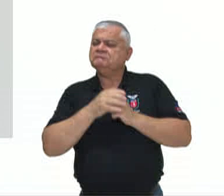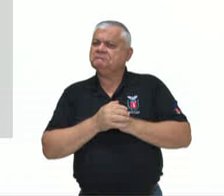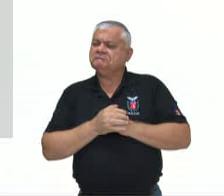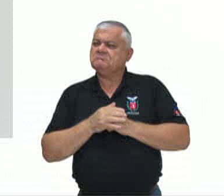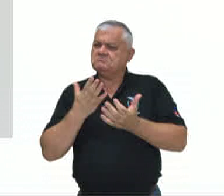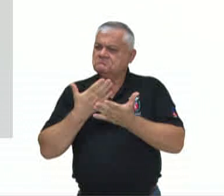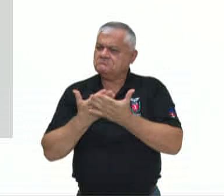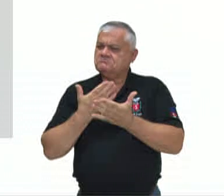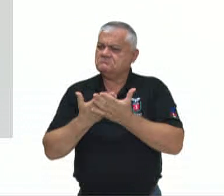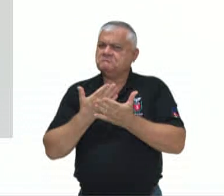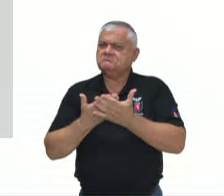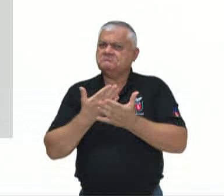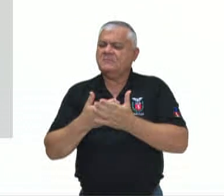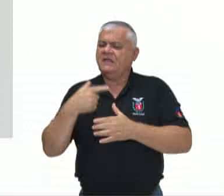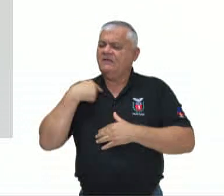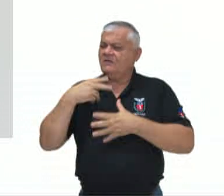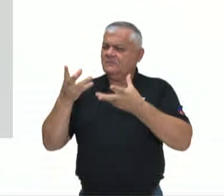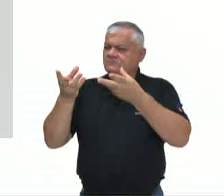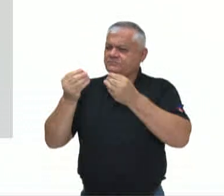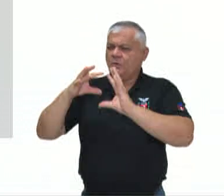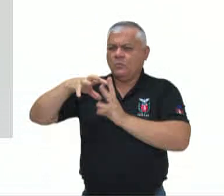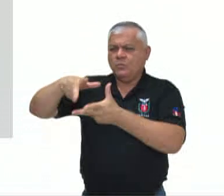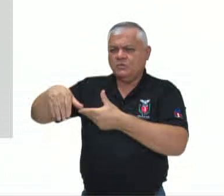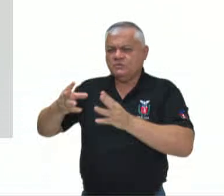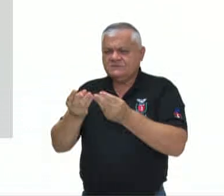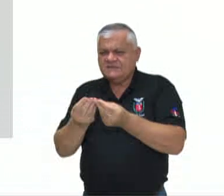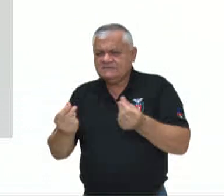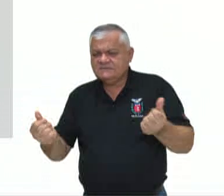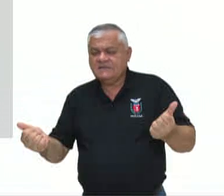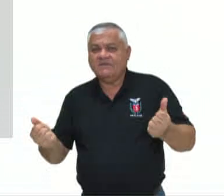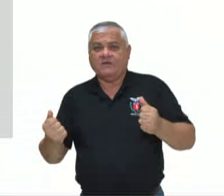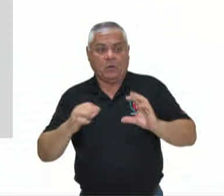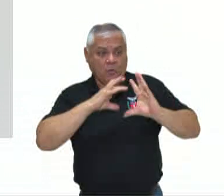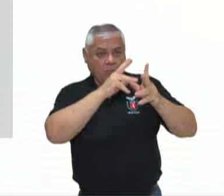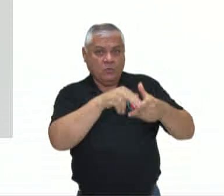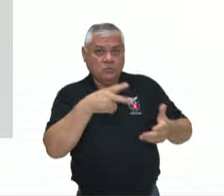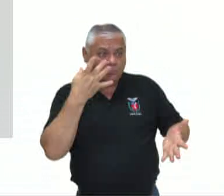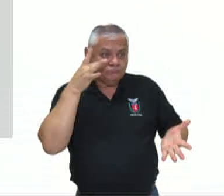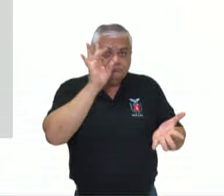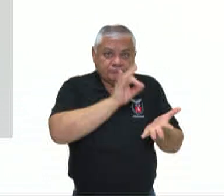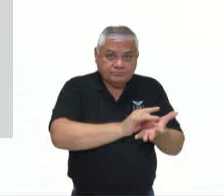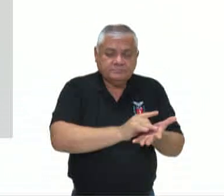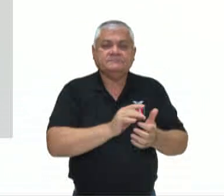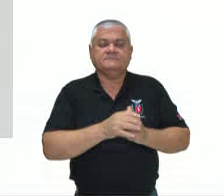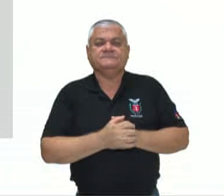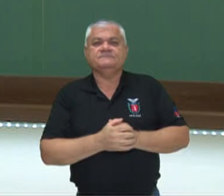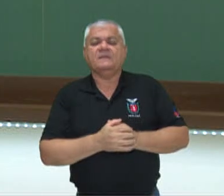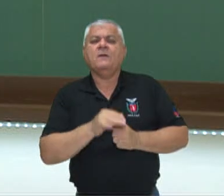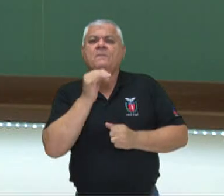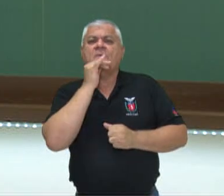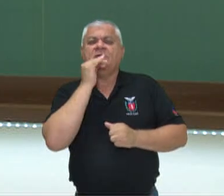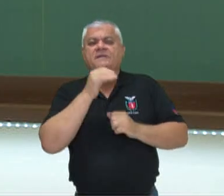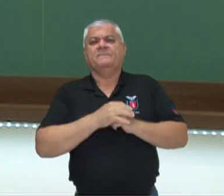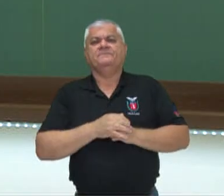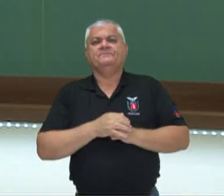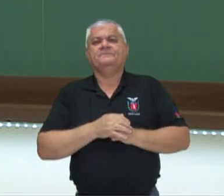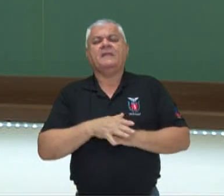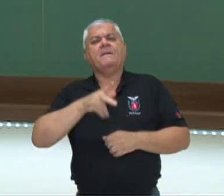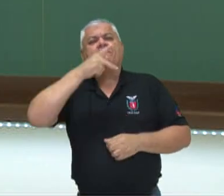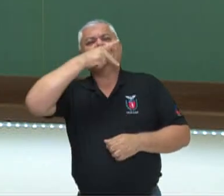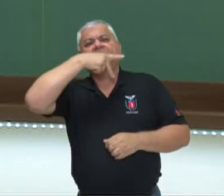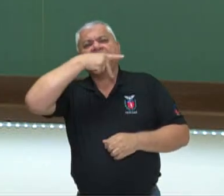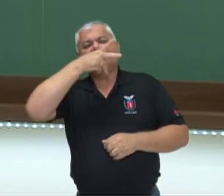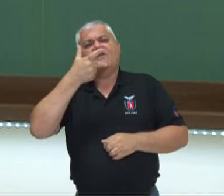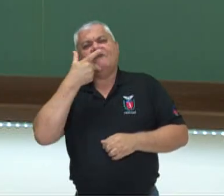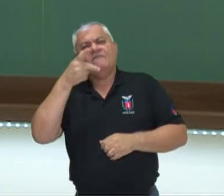mundo inteligível de Platão a partir do conceito de substância. Aquela distinção que Platão faz entre